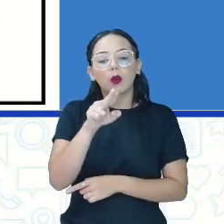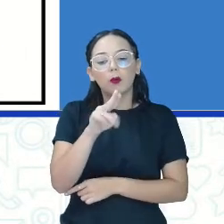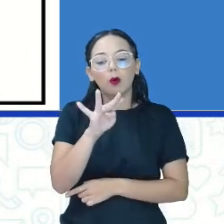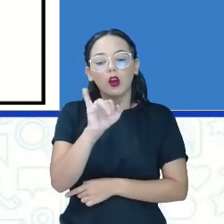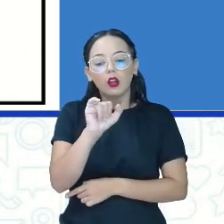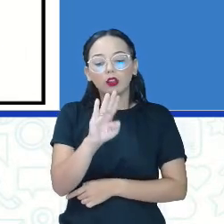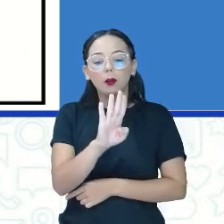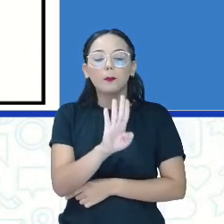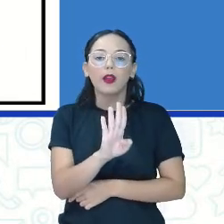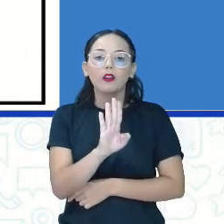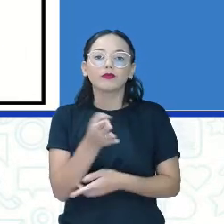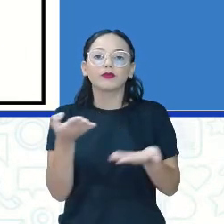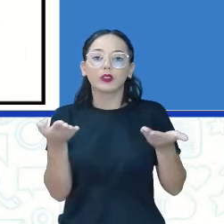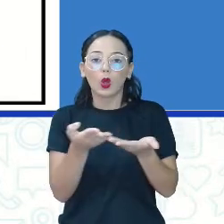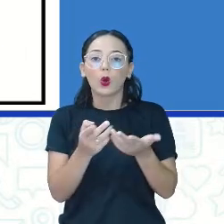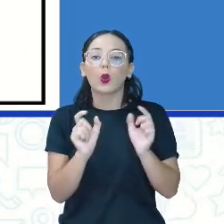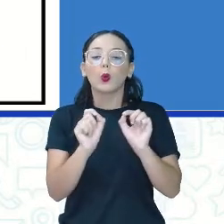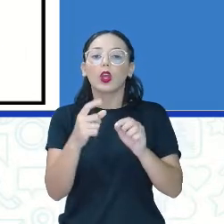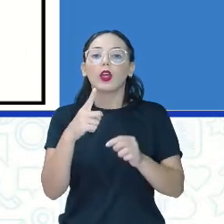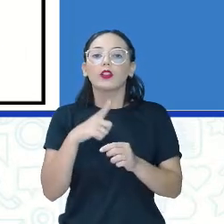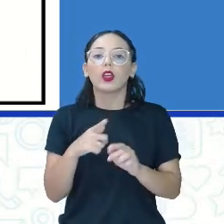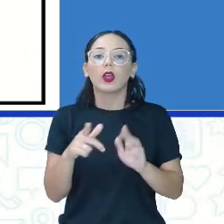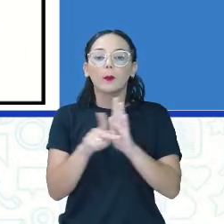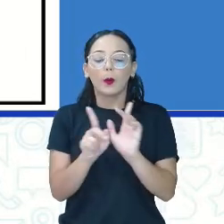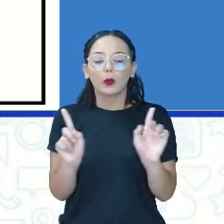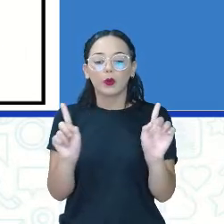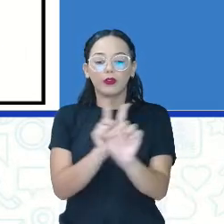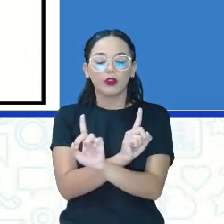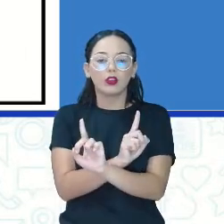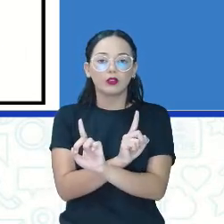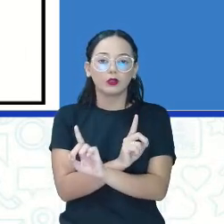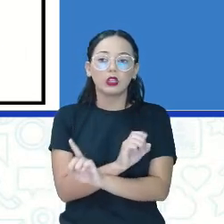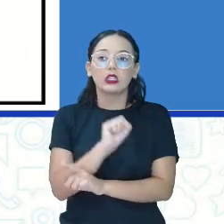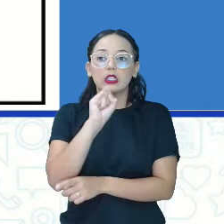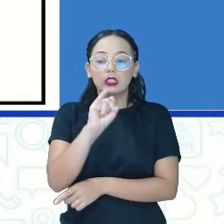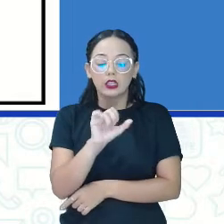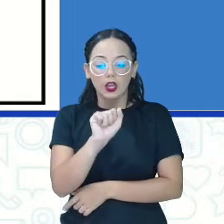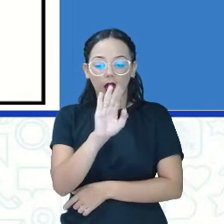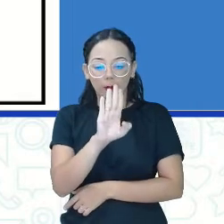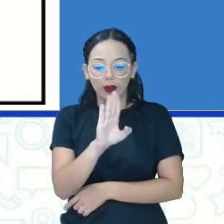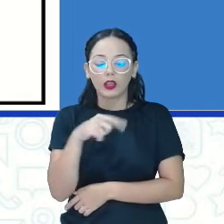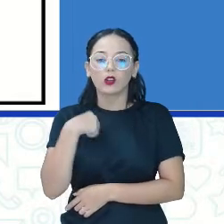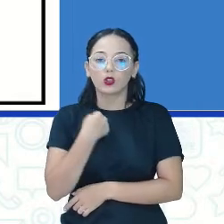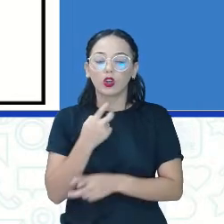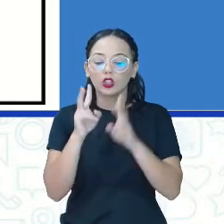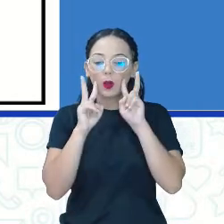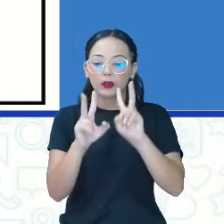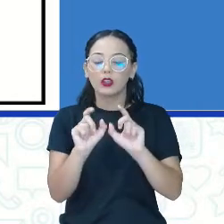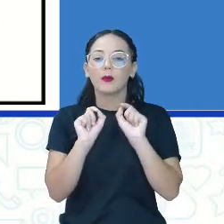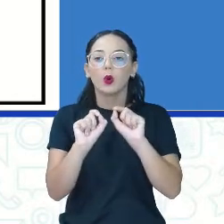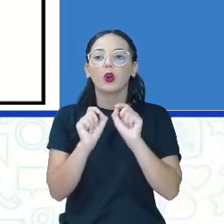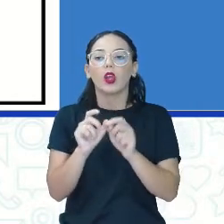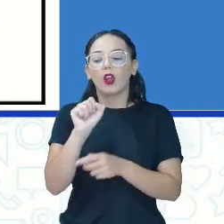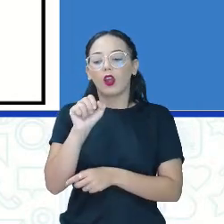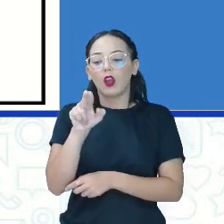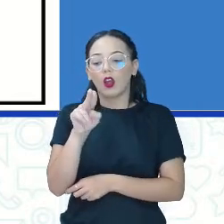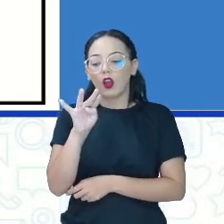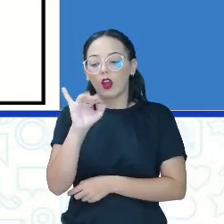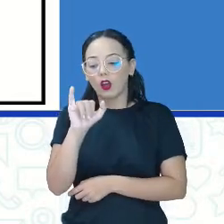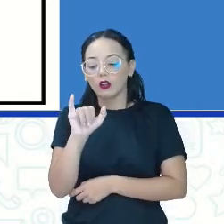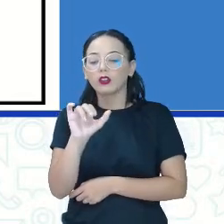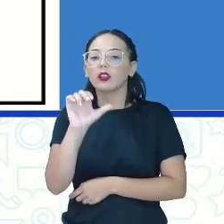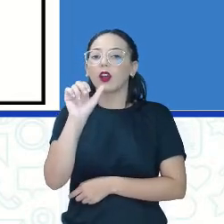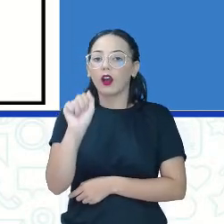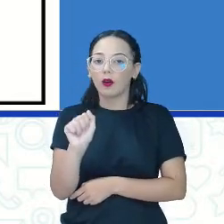anti-B. Então, veja que agora a gente está na questão aí do inverso. O AB, a gente vai ver aí o anti-A. E